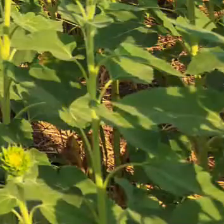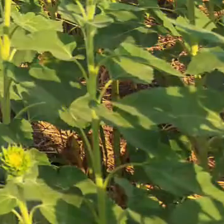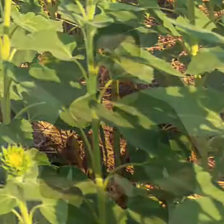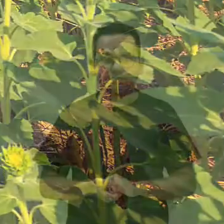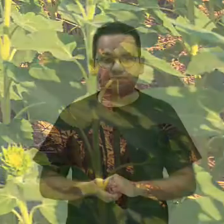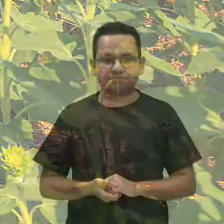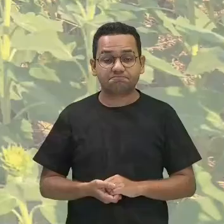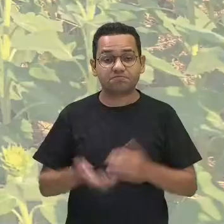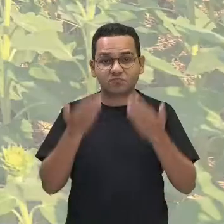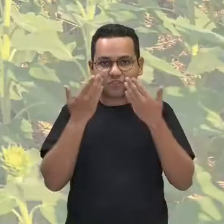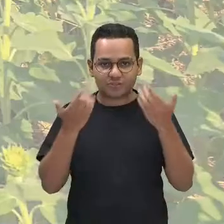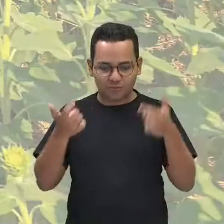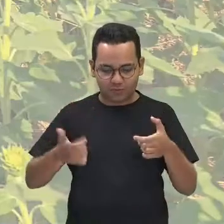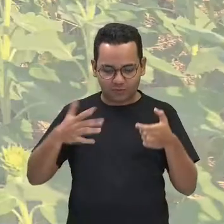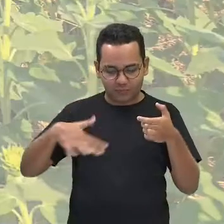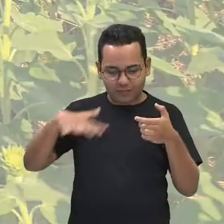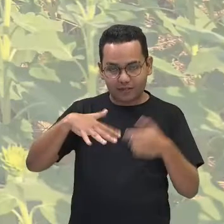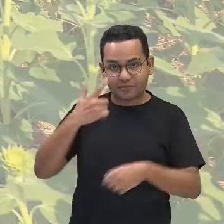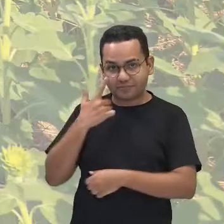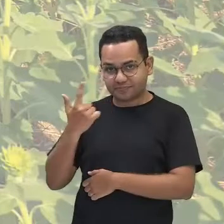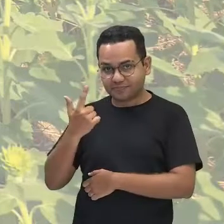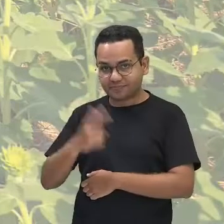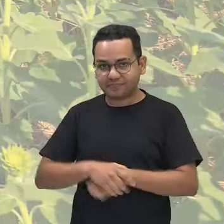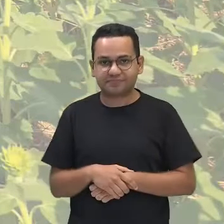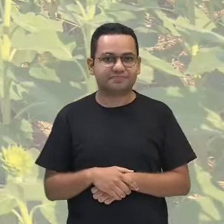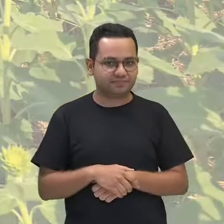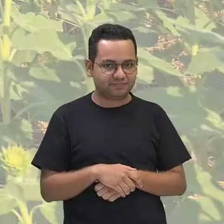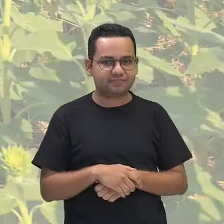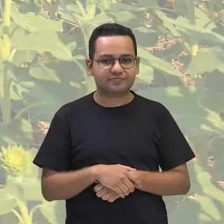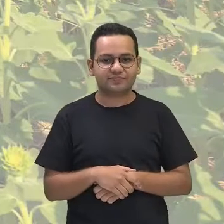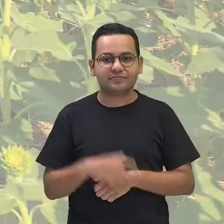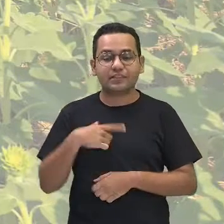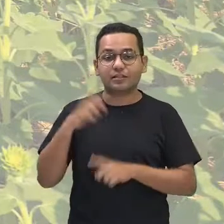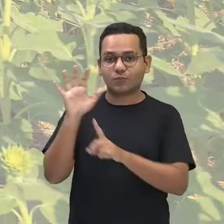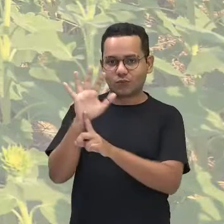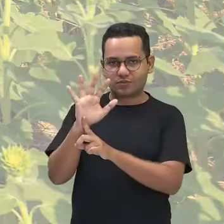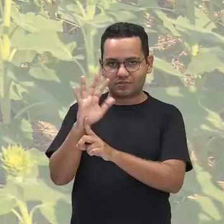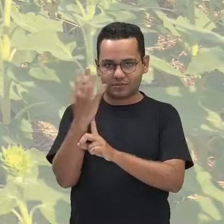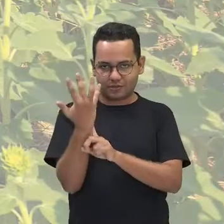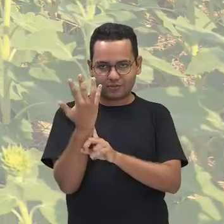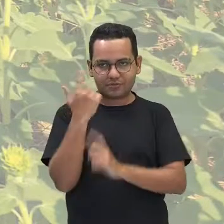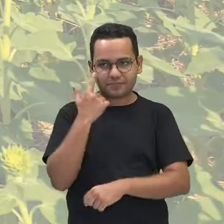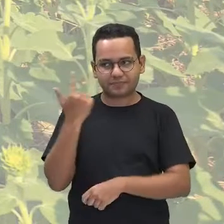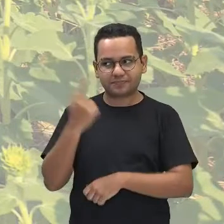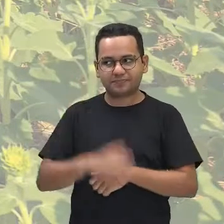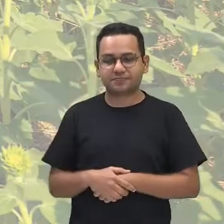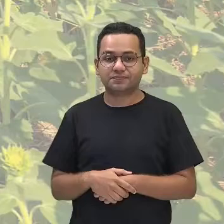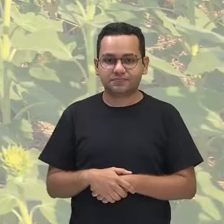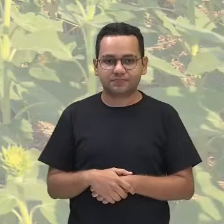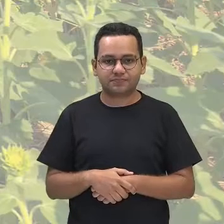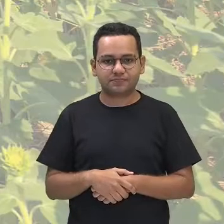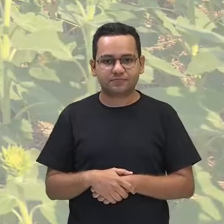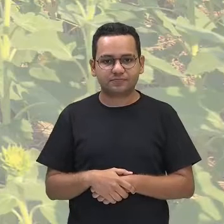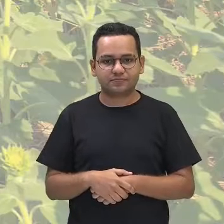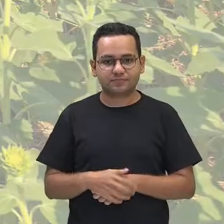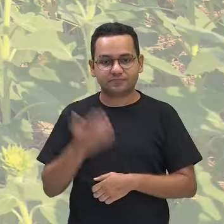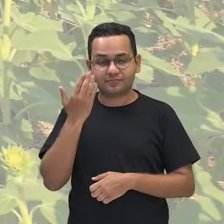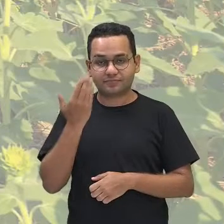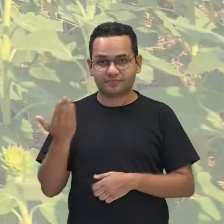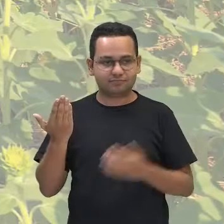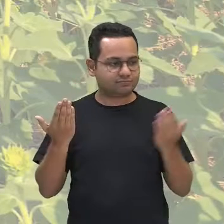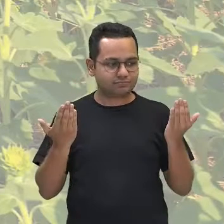Olha onde estamos hoje, aqui num campo de girassóis. Olha só, vejam de um lado, do outro aí,